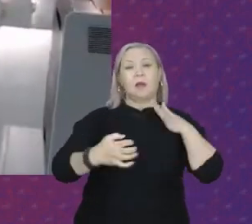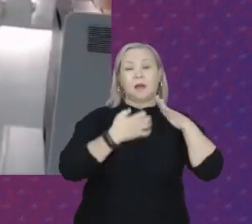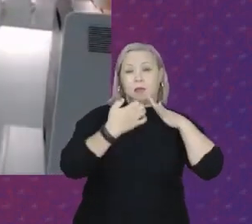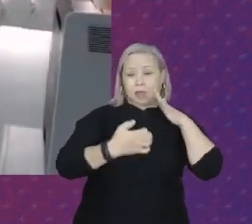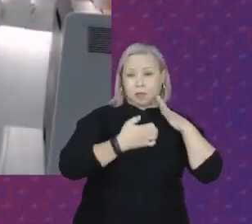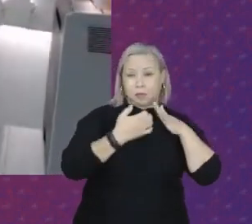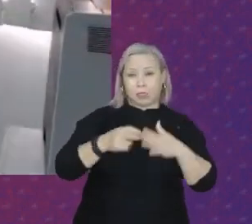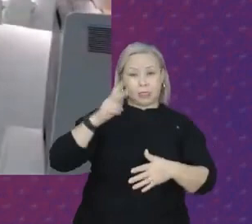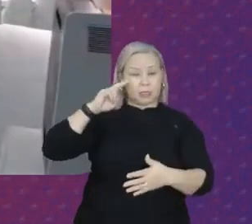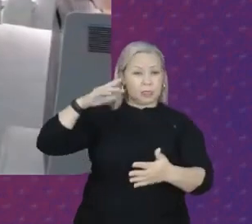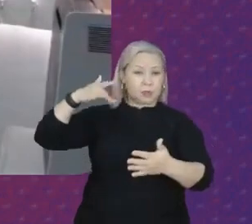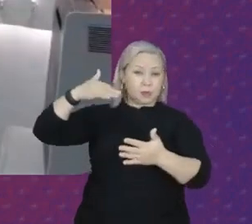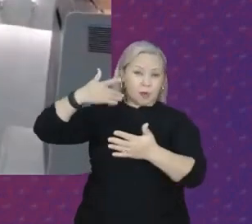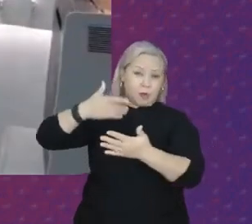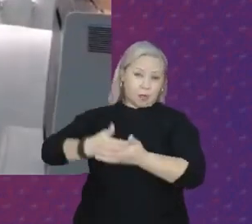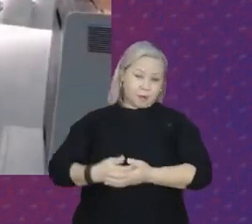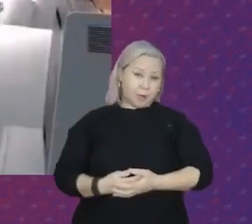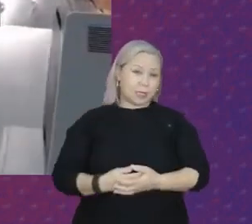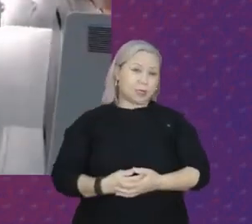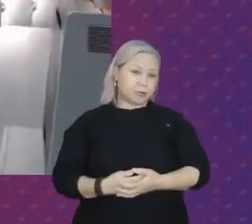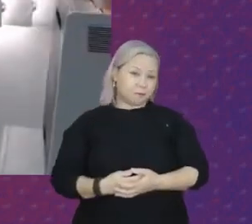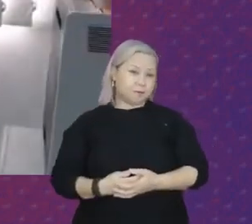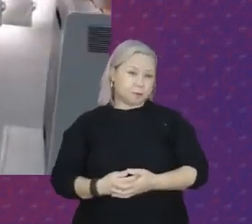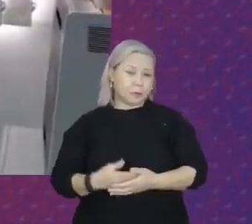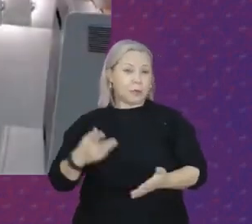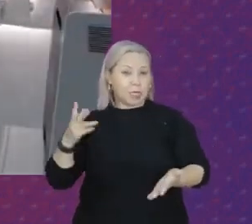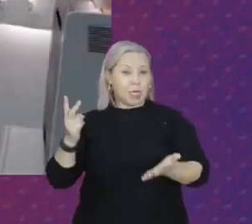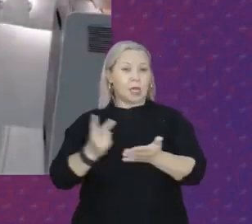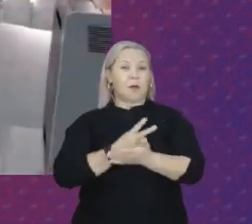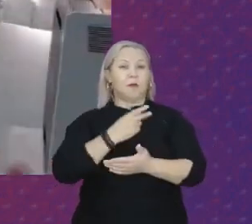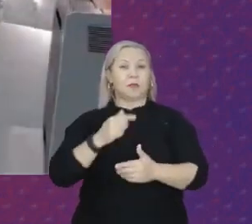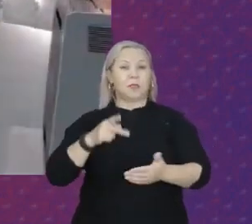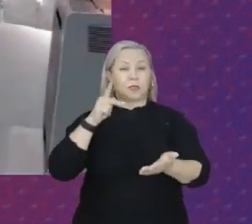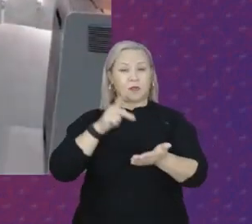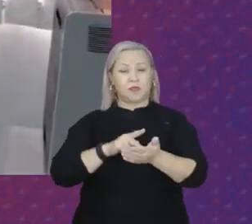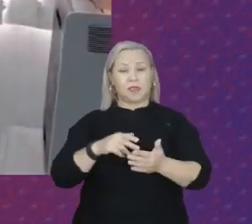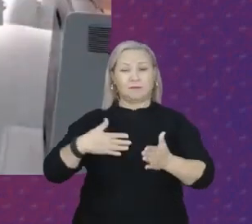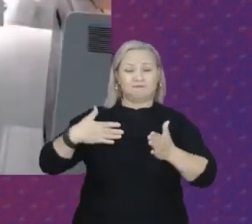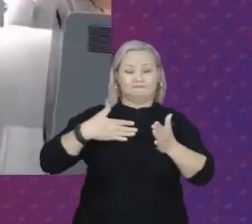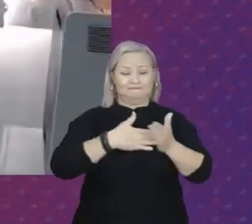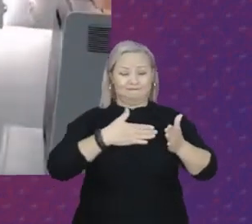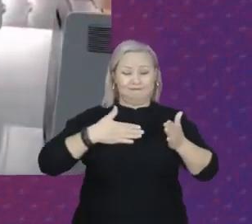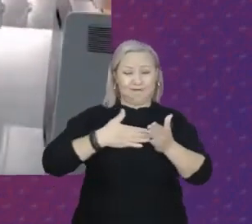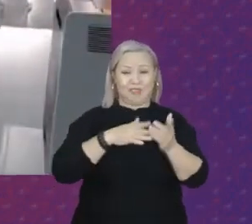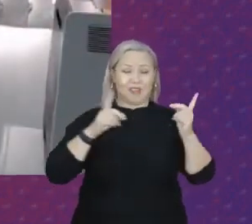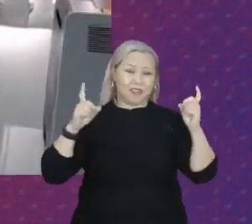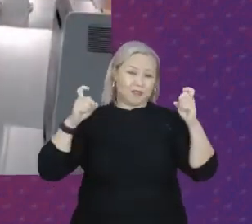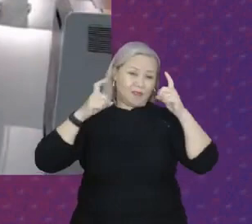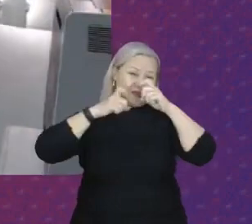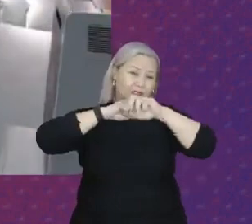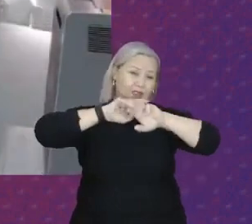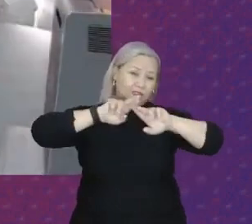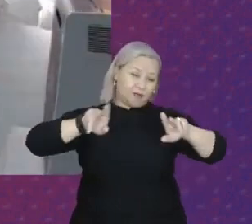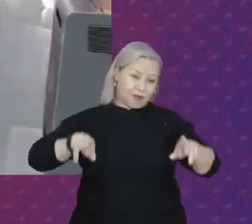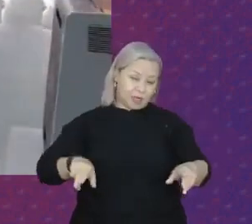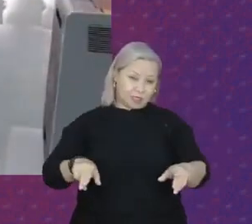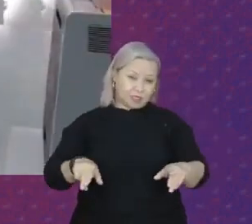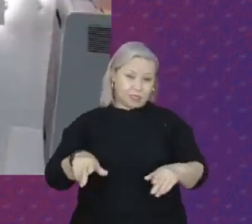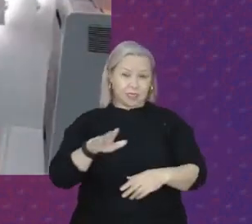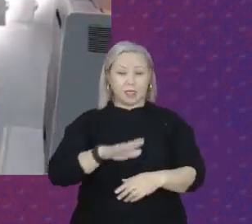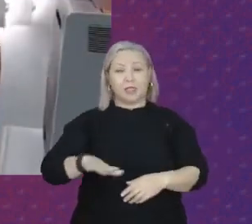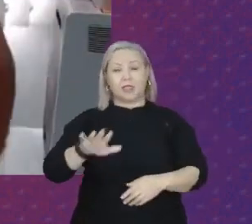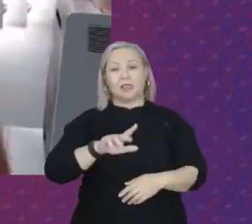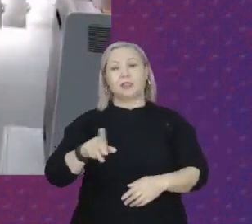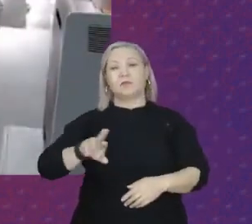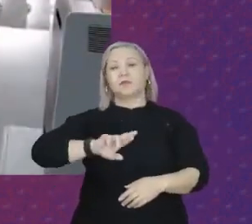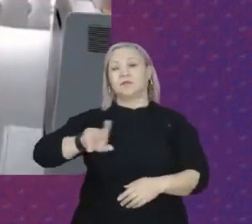historicamente, é bem essa adjetivação mesmo, enfrenta obstáculos diversos, dentre os quais a não